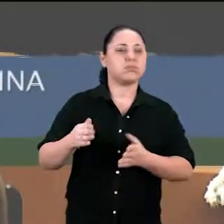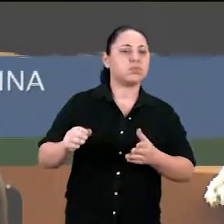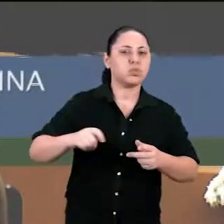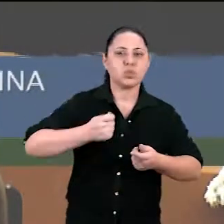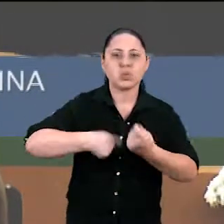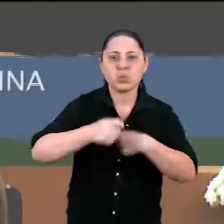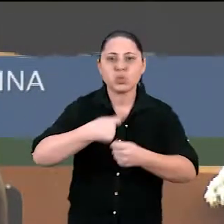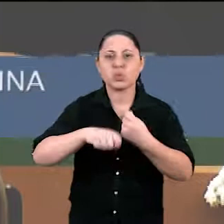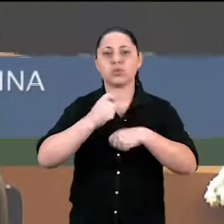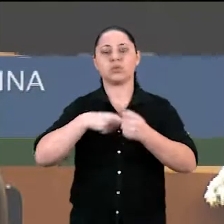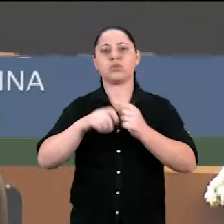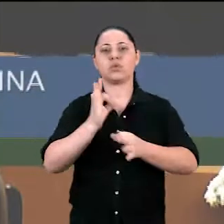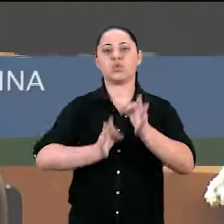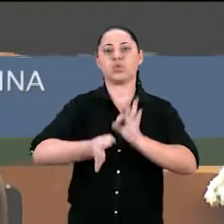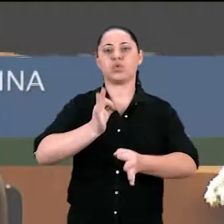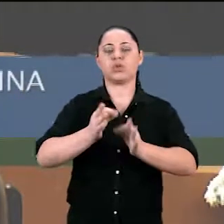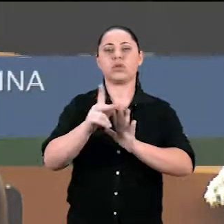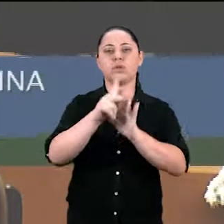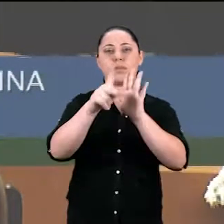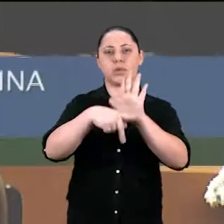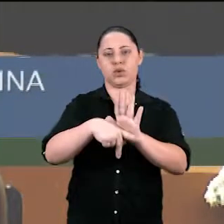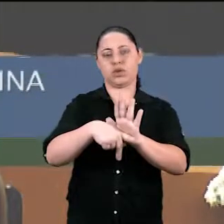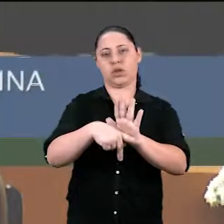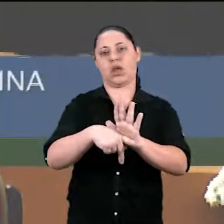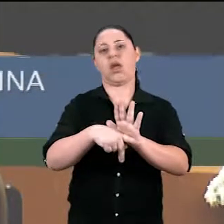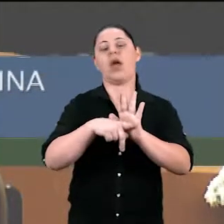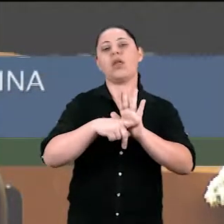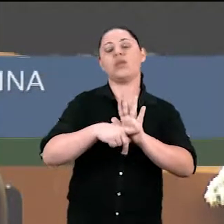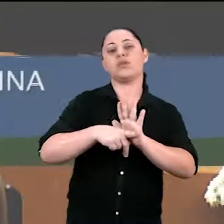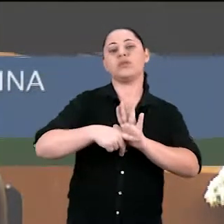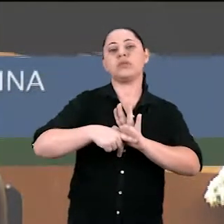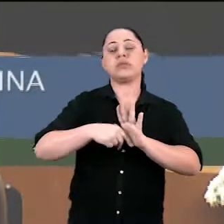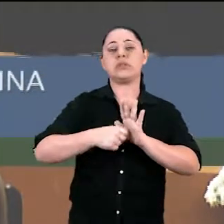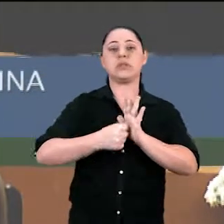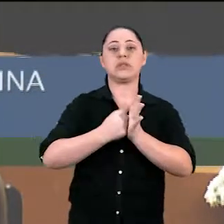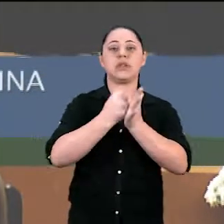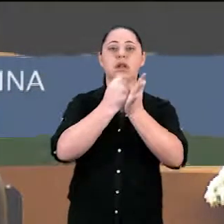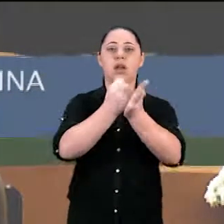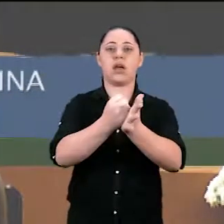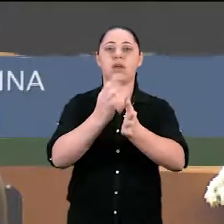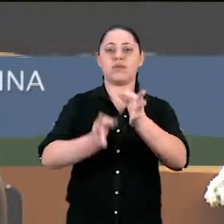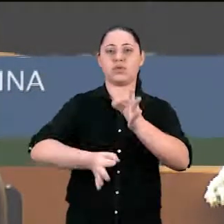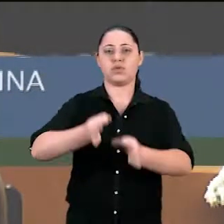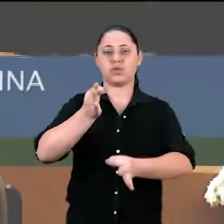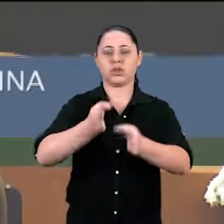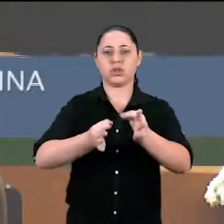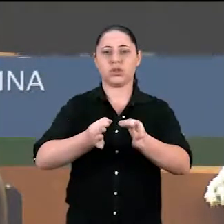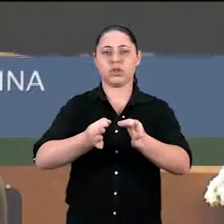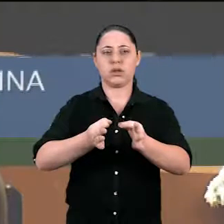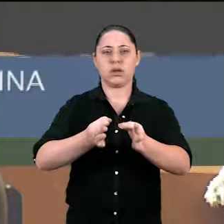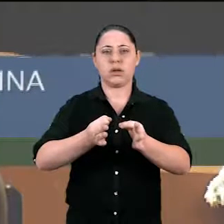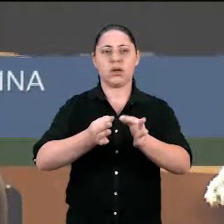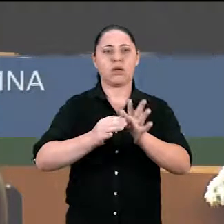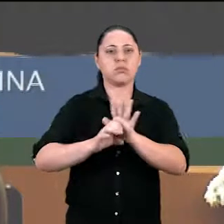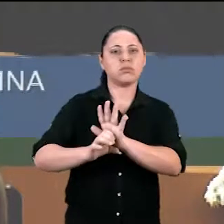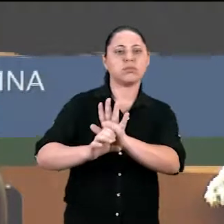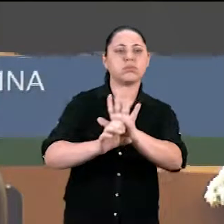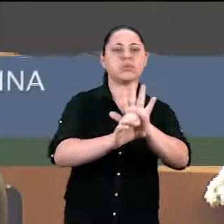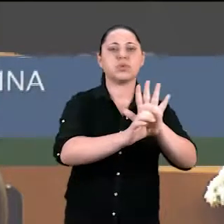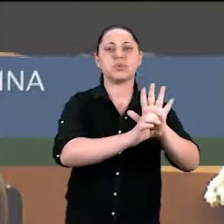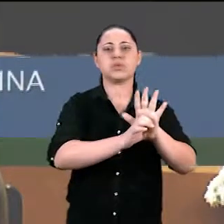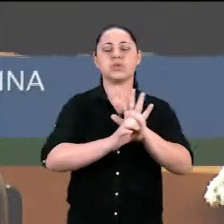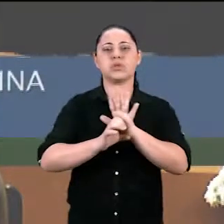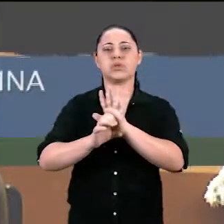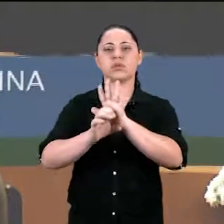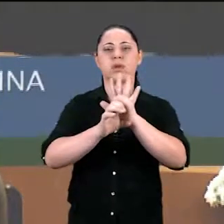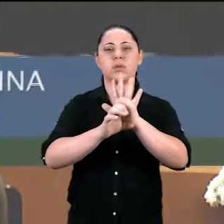da administração da justiça e nos projetos que levam a justiça para uma imagem muito positiva